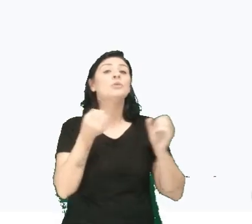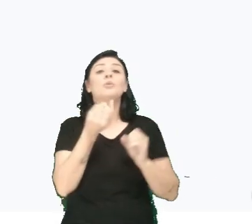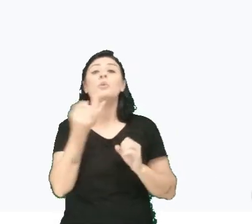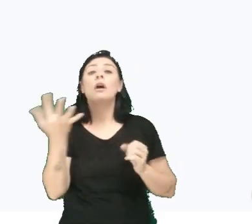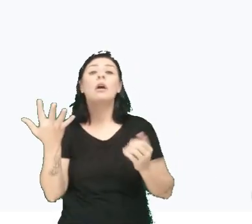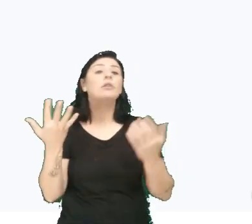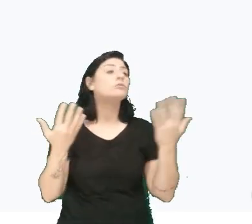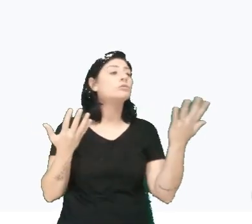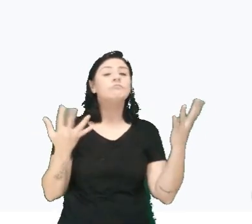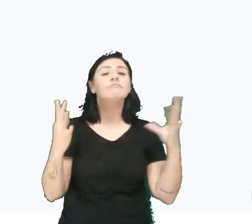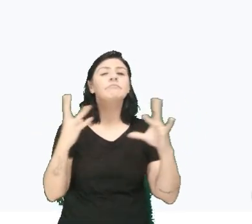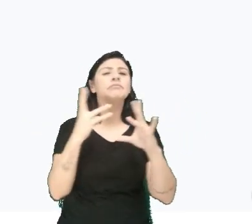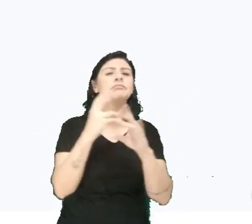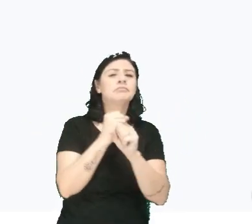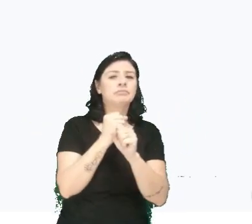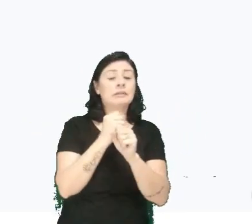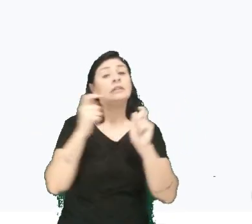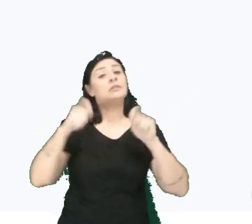critério avaliativo ele tem que ser,